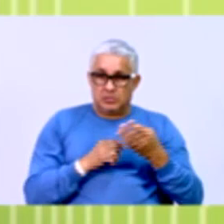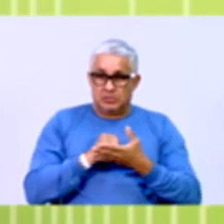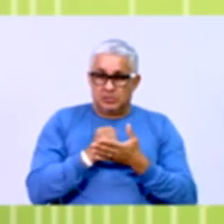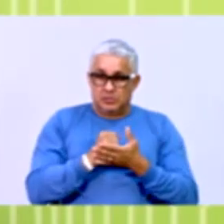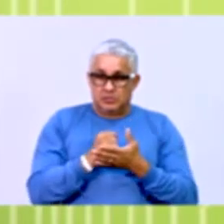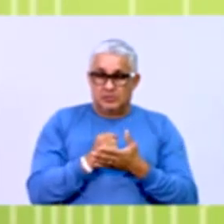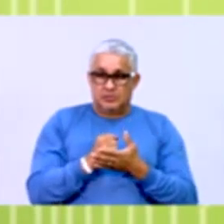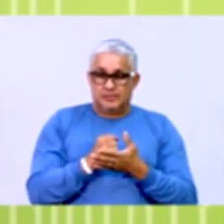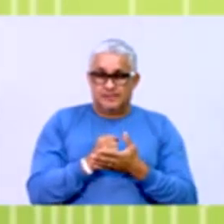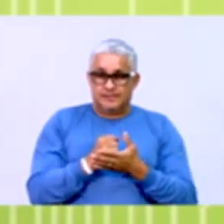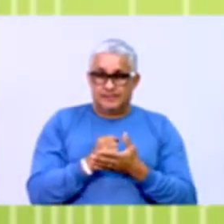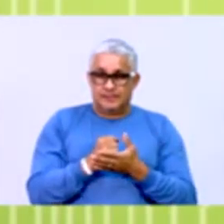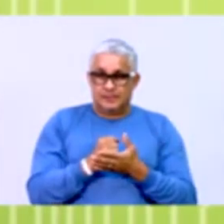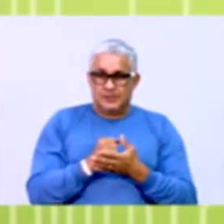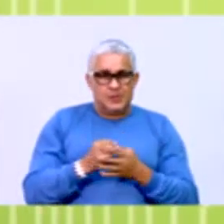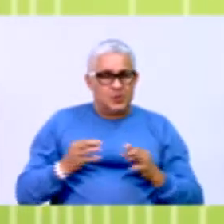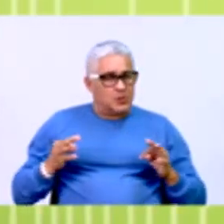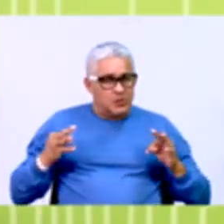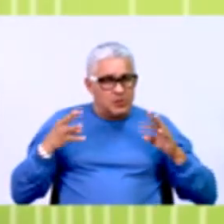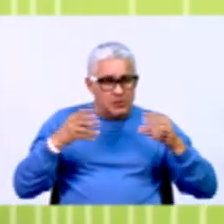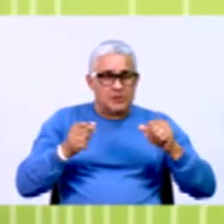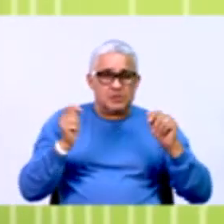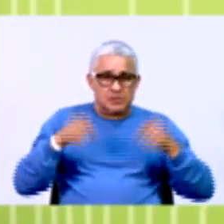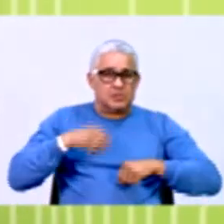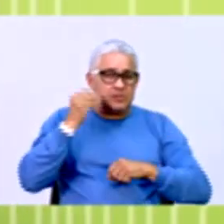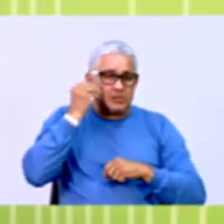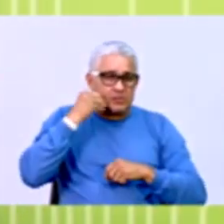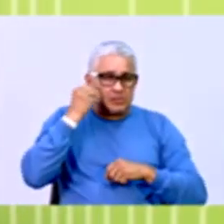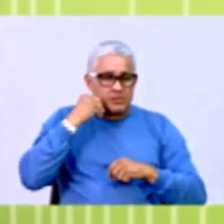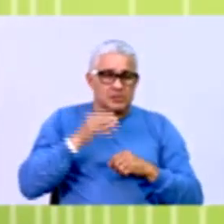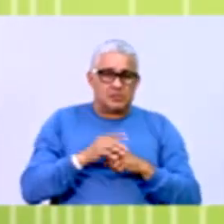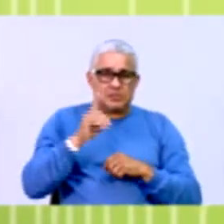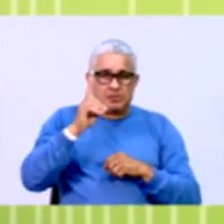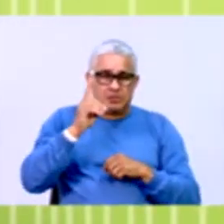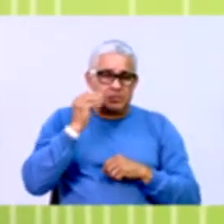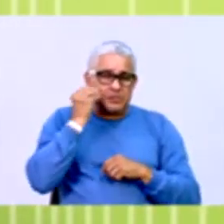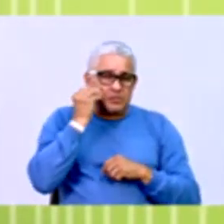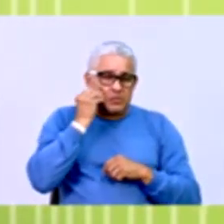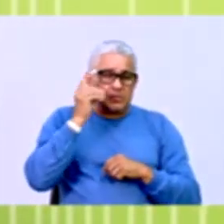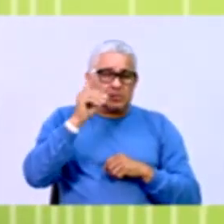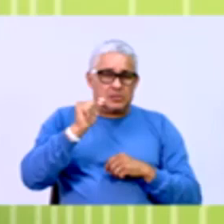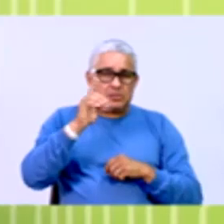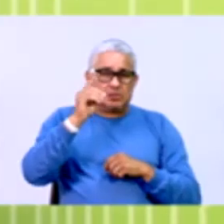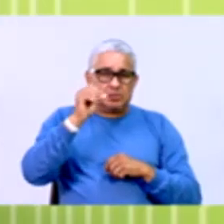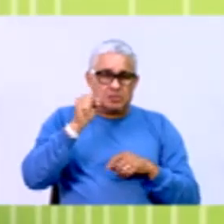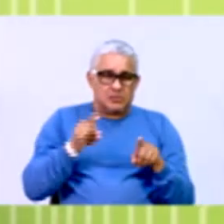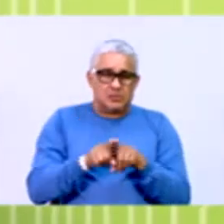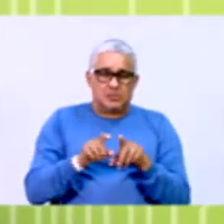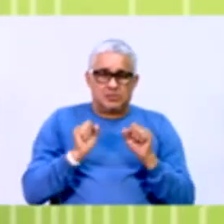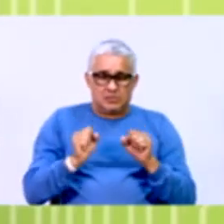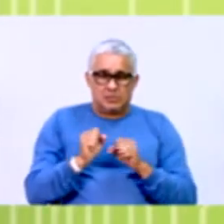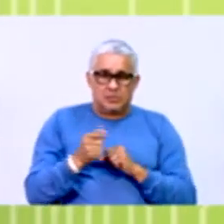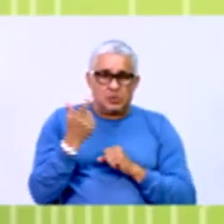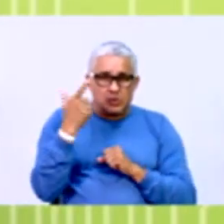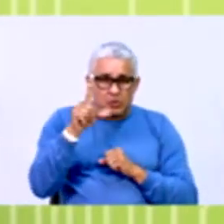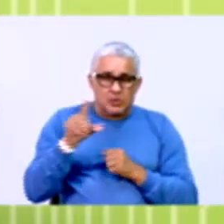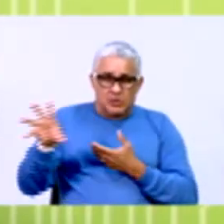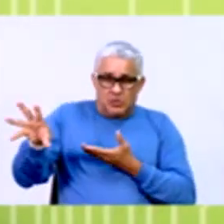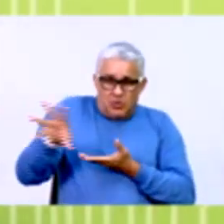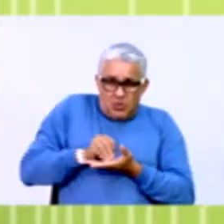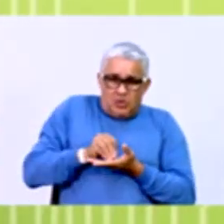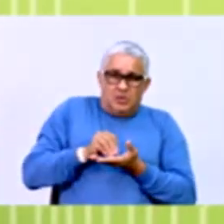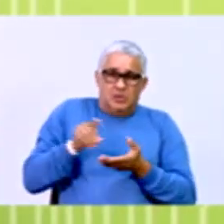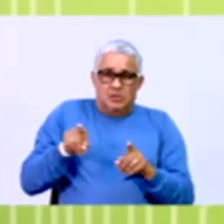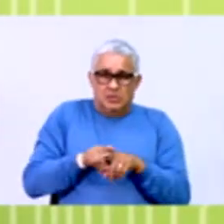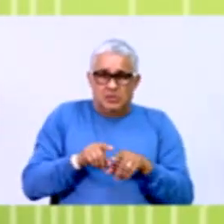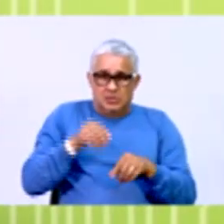total sobre os dados, ele pode fazer manipulações dos dados, né? E aí o cenário ideal realmente, ele pode extrair outras informações que não estão